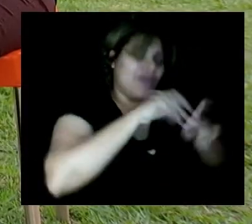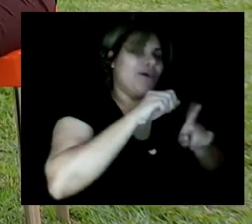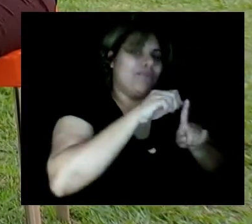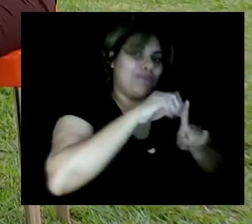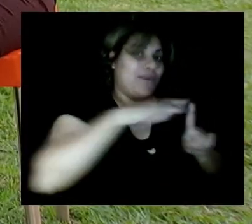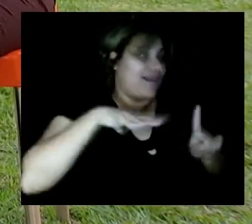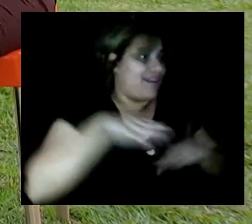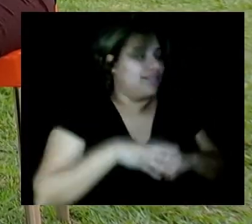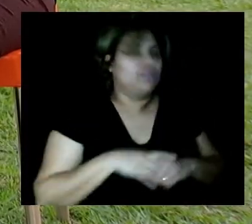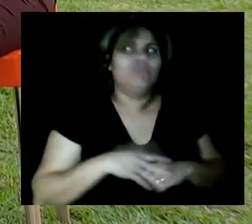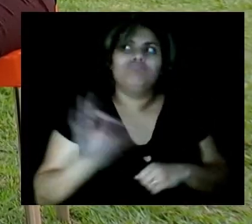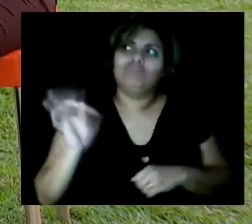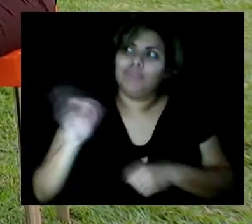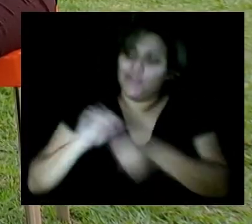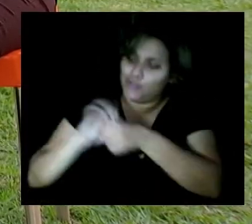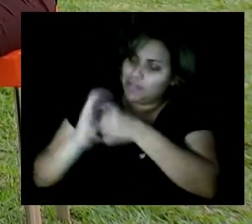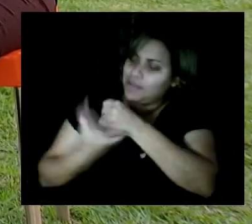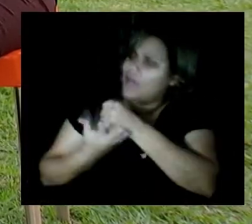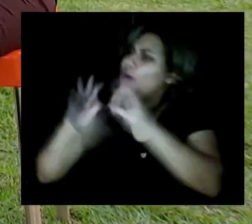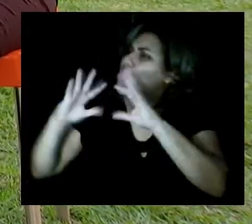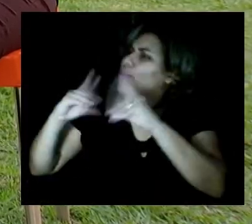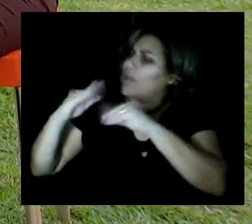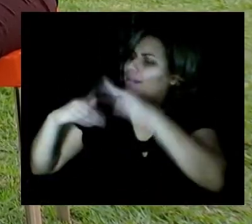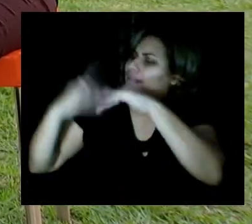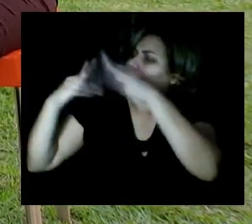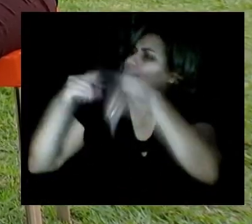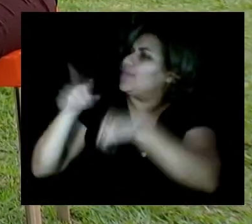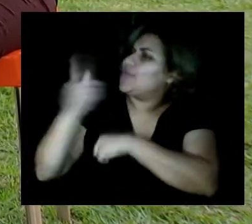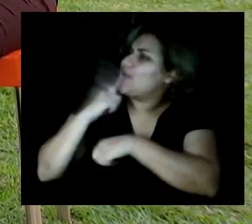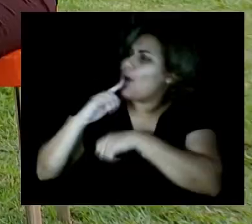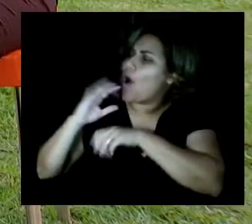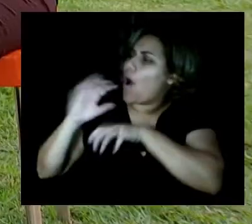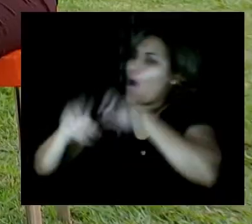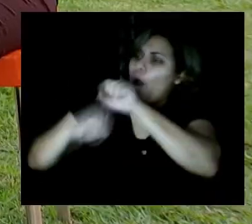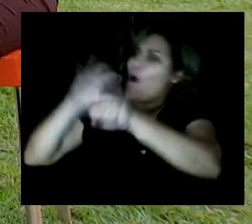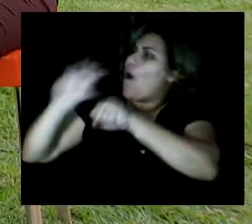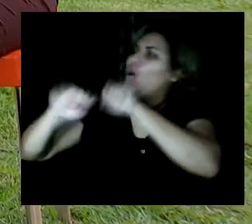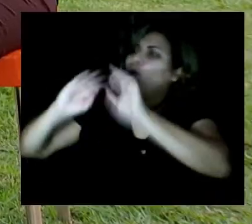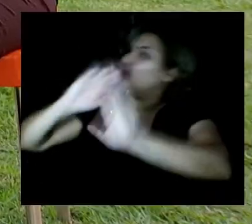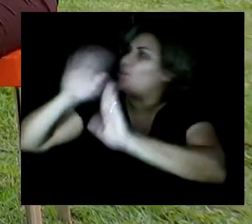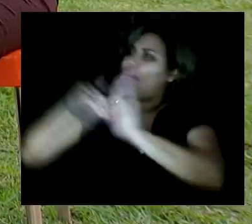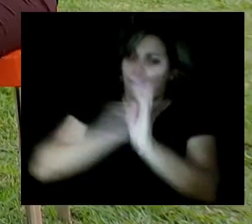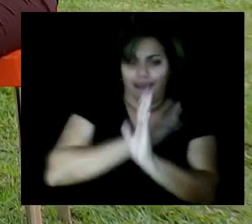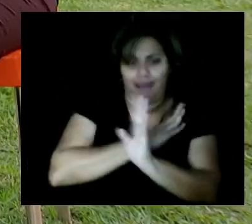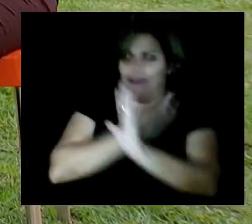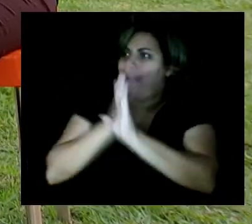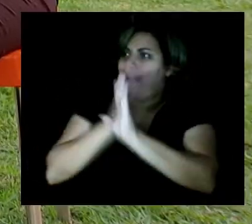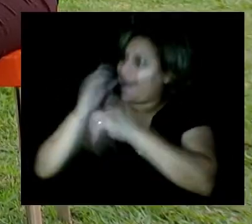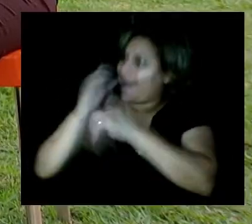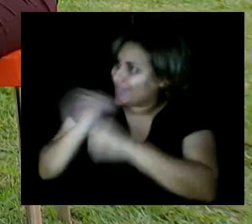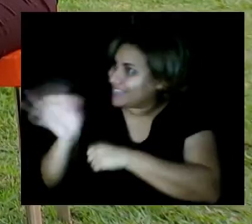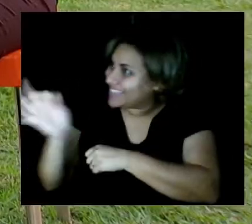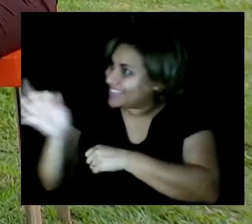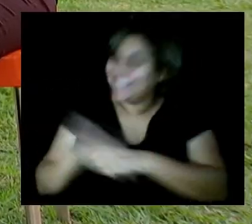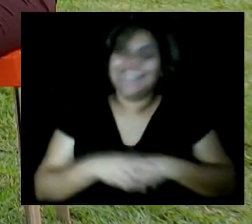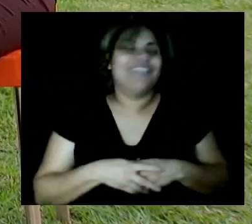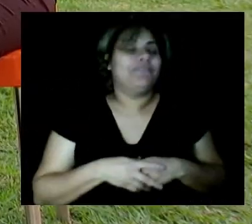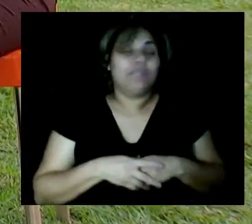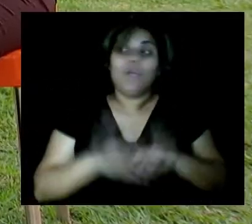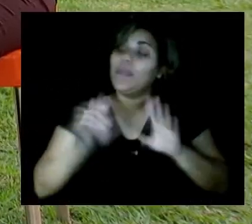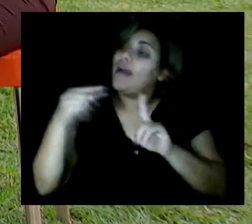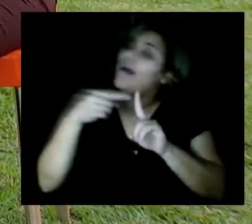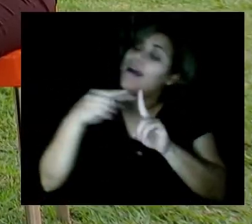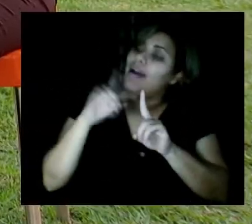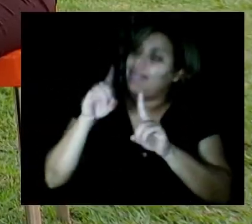para todo esse desenvolvimento que vocês alcançam ao longo de todos esses anos, né? Isso mesmo. E a Dani, ela era